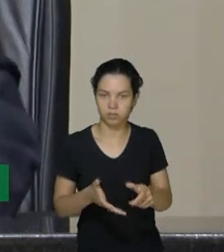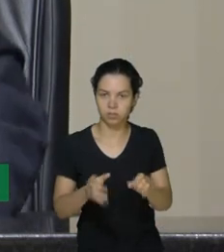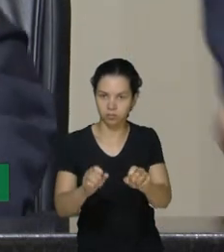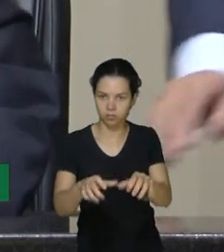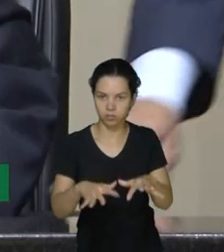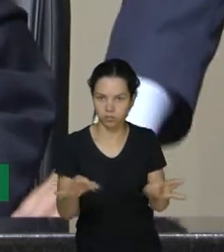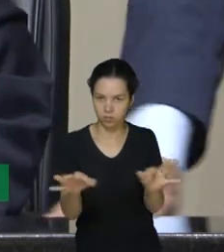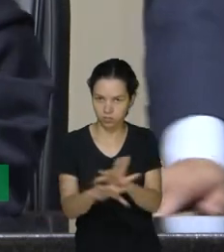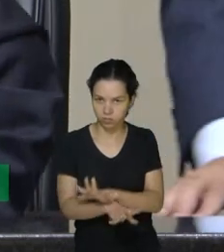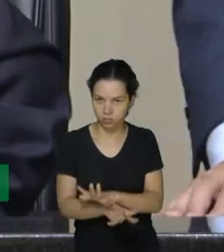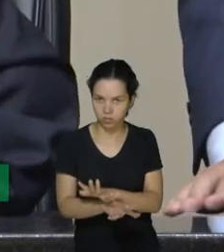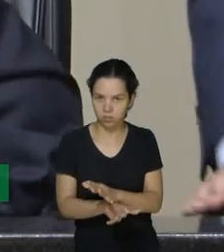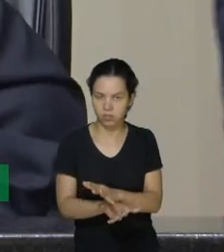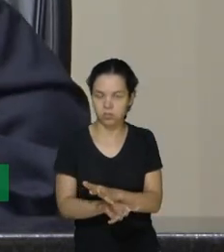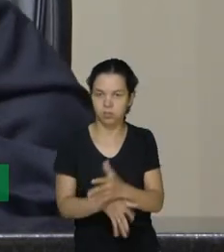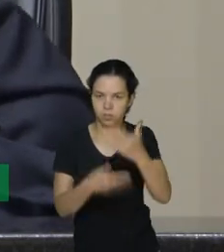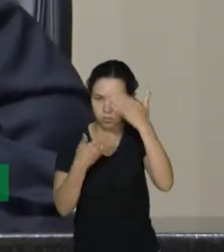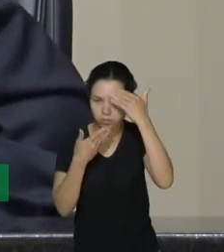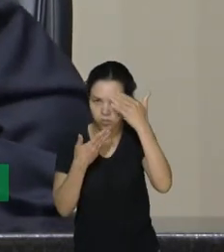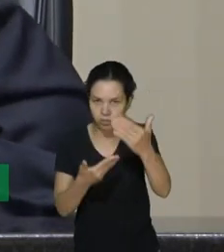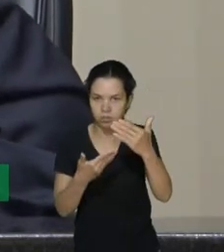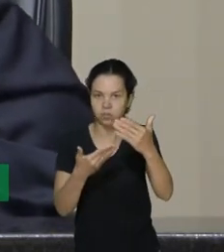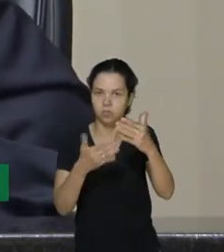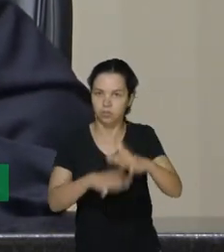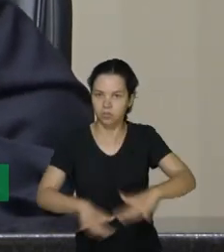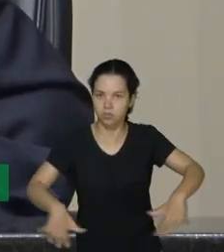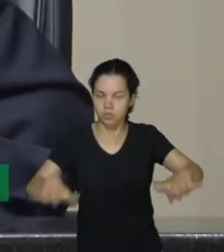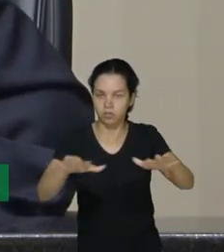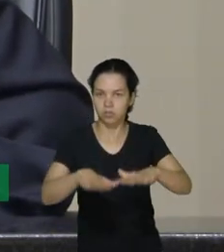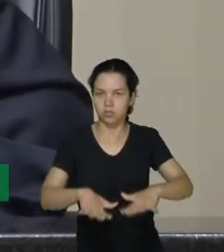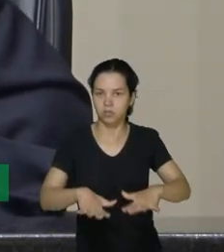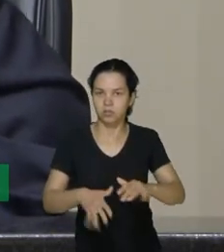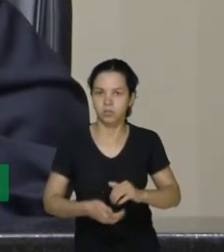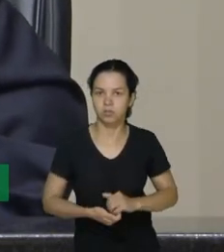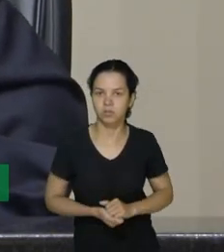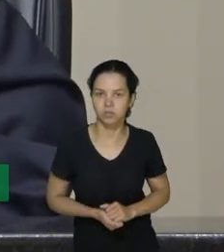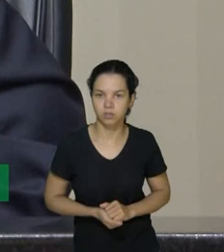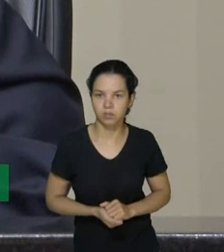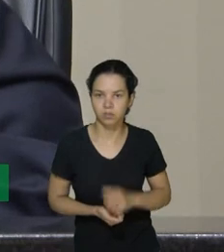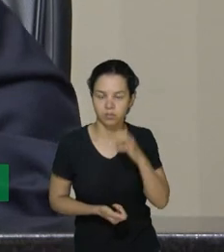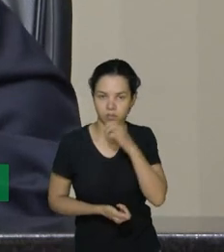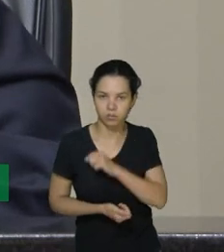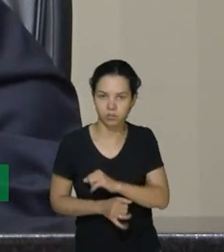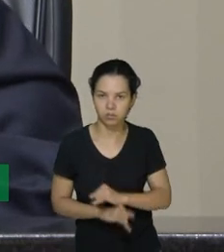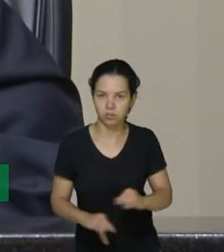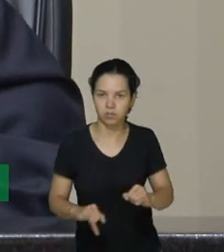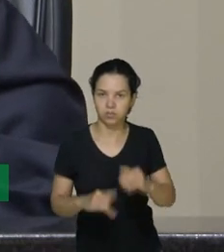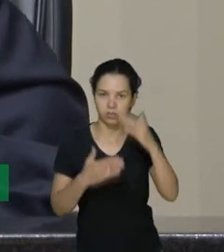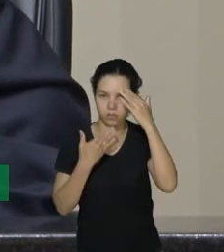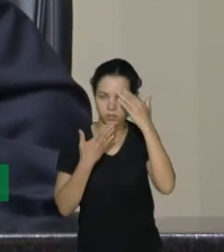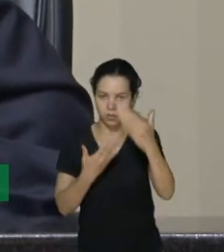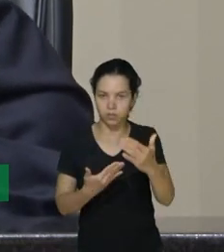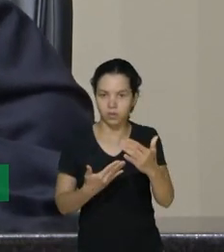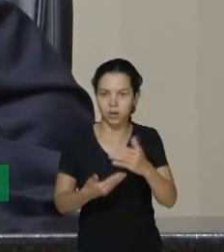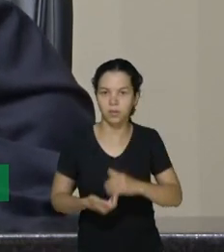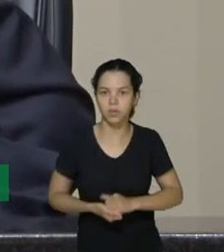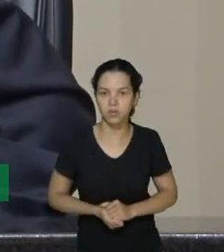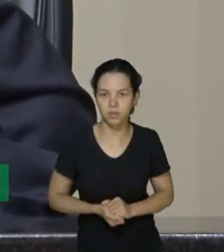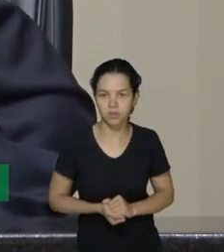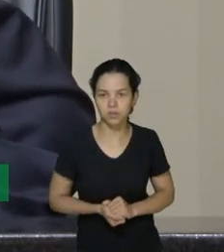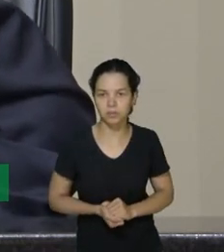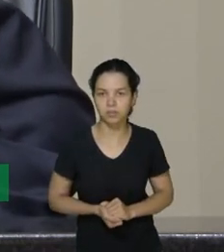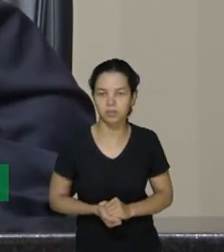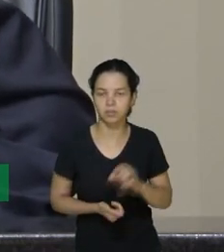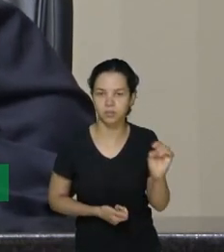finalizar, fazer um agradecimento a todos. Eu, na minha breve fala, não pude agradecer todos os meus funcionários